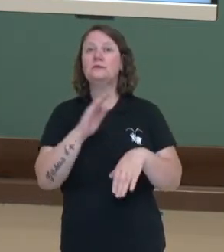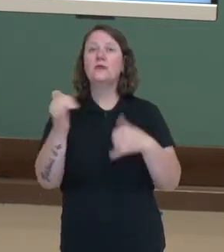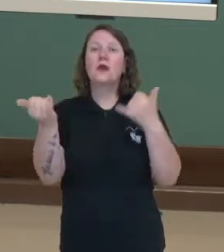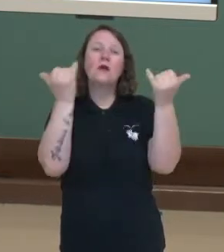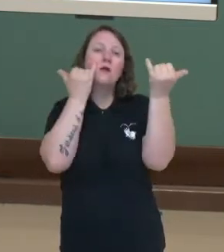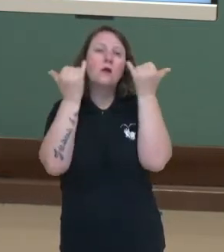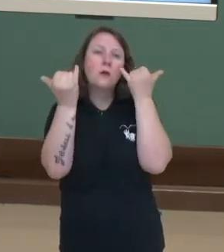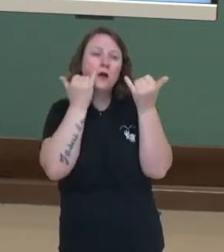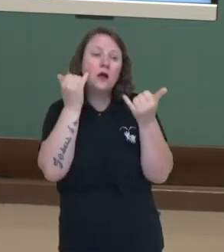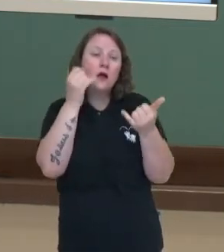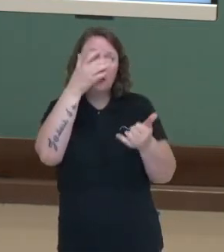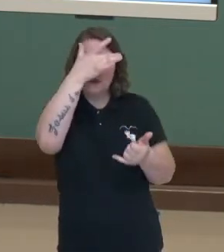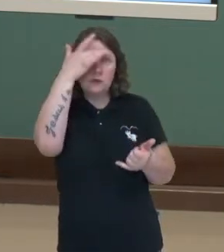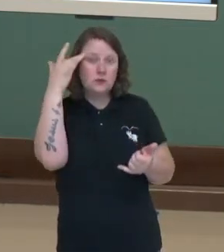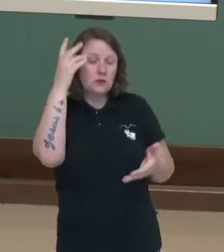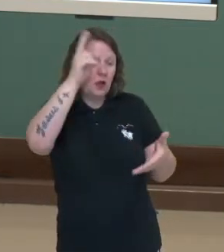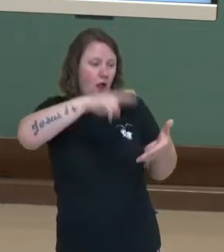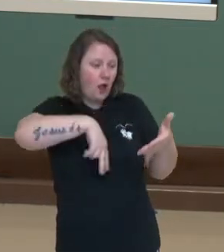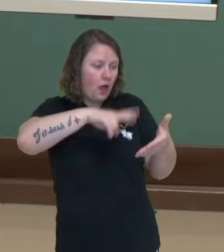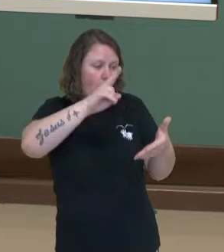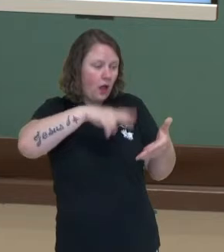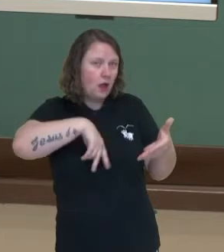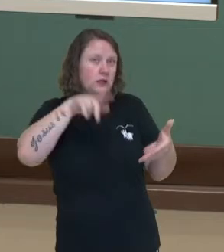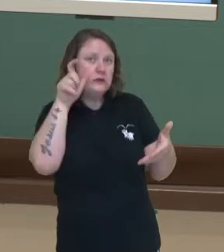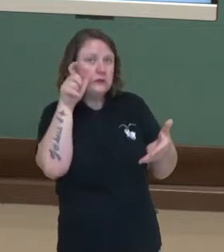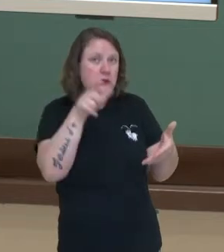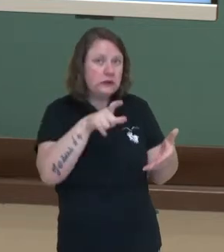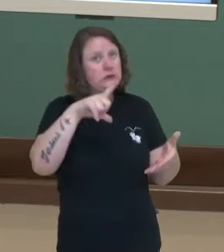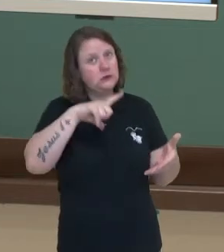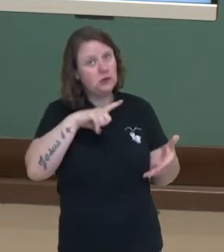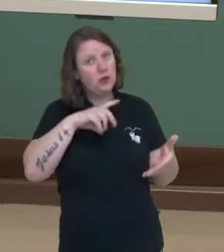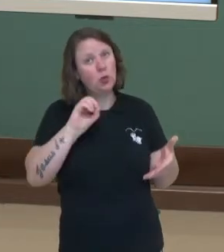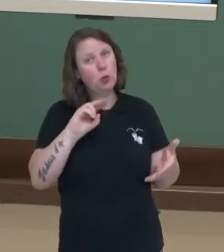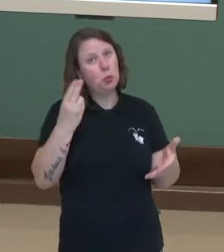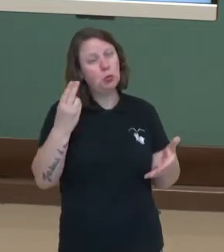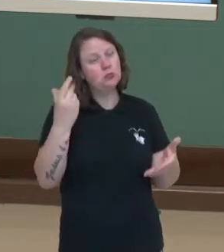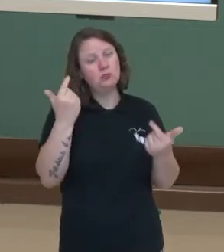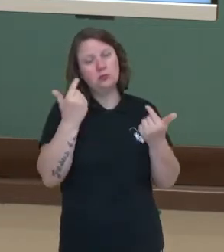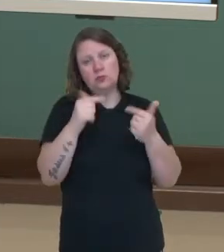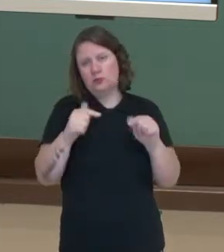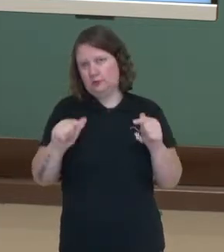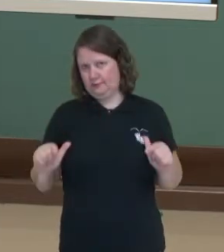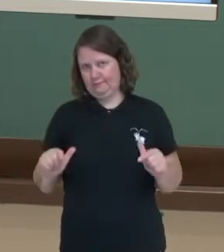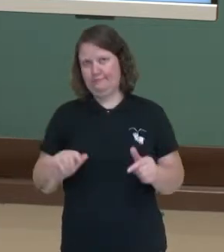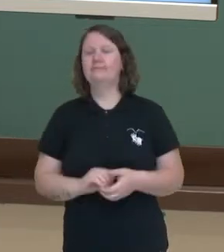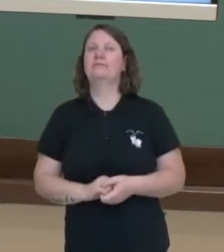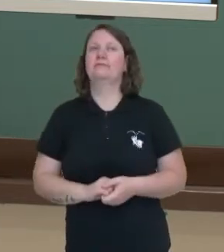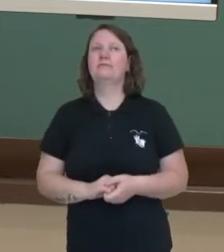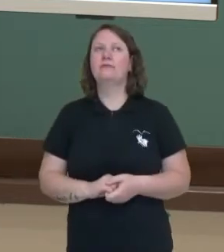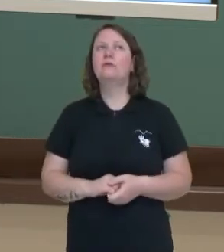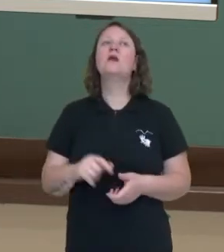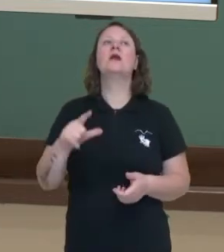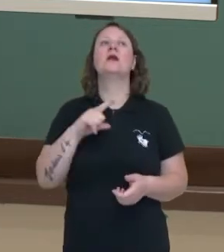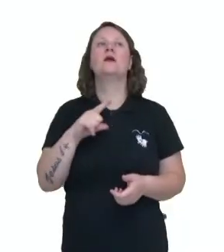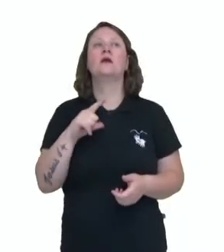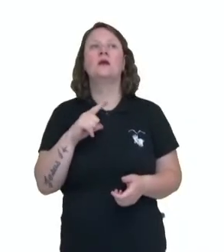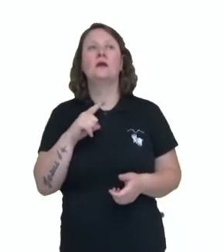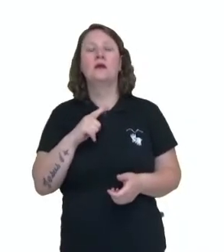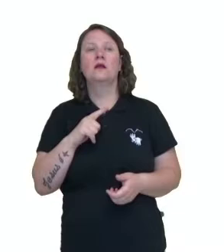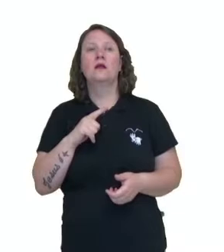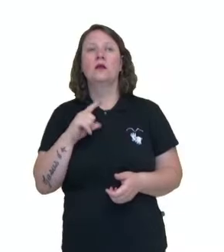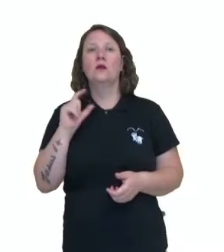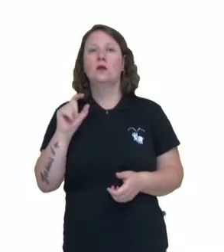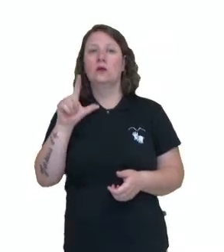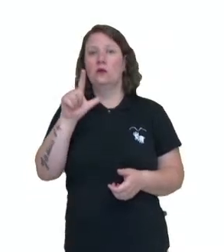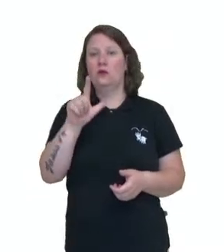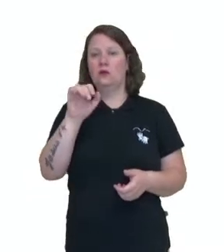para o leitor saber se aquilo é do interesse dele ou não. E na sequência nós temos a linha ao lead,